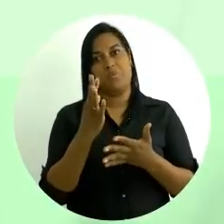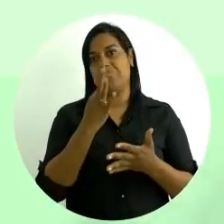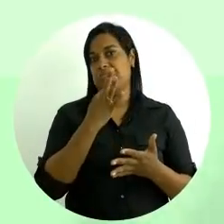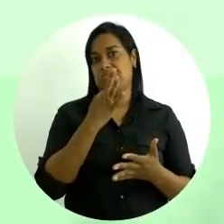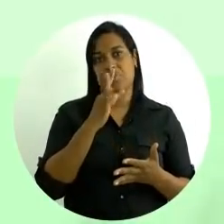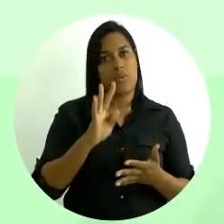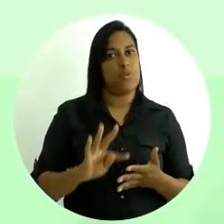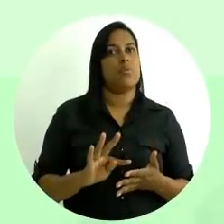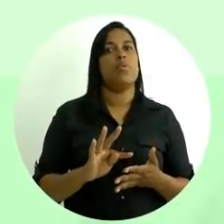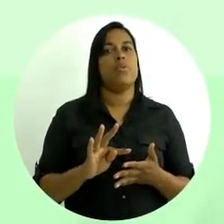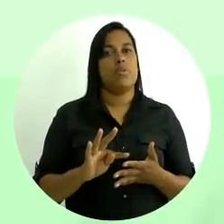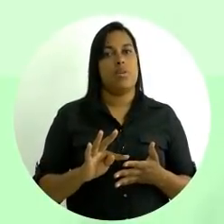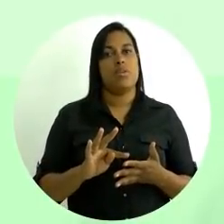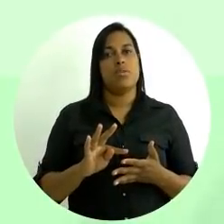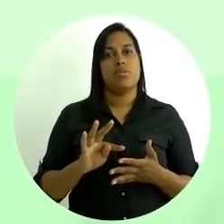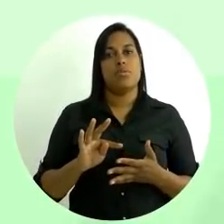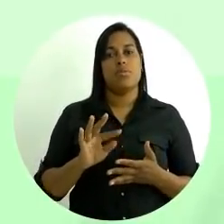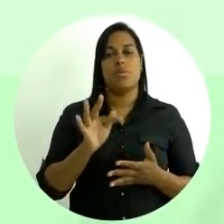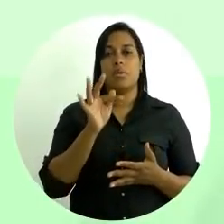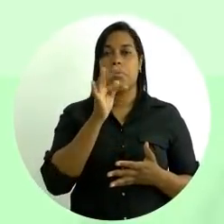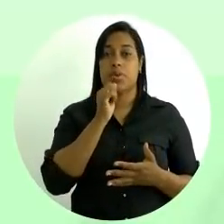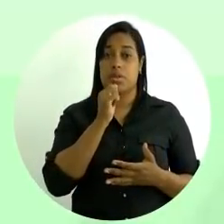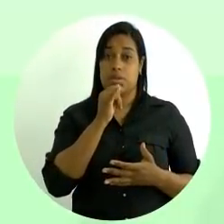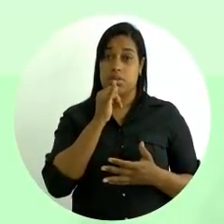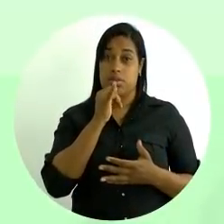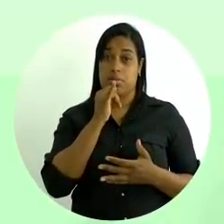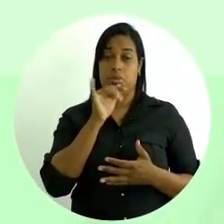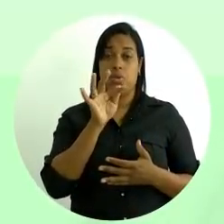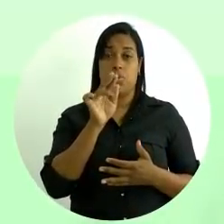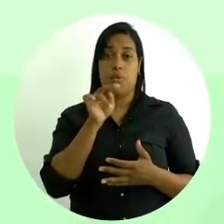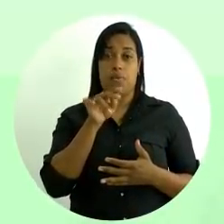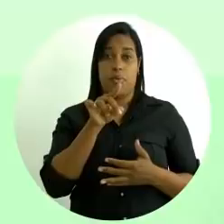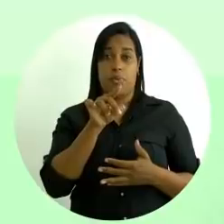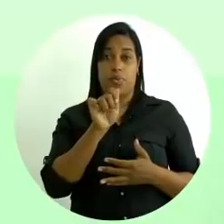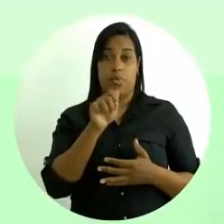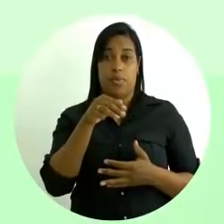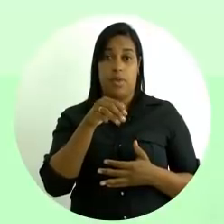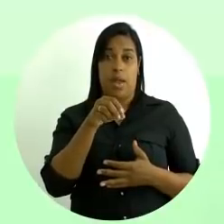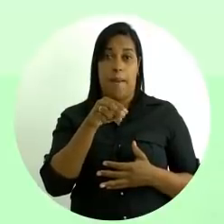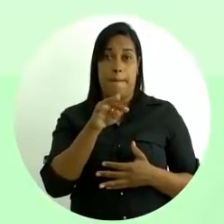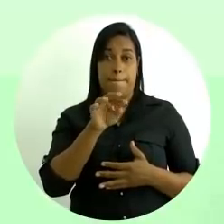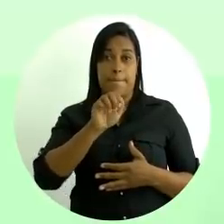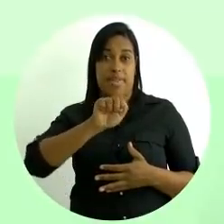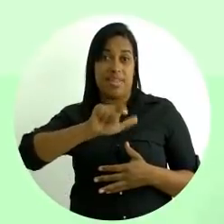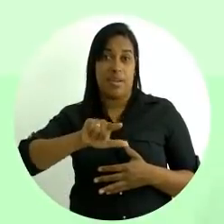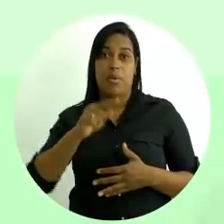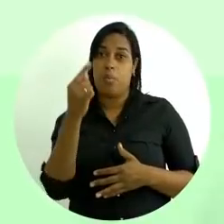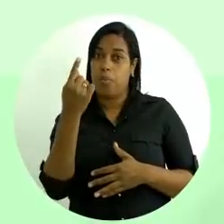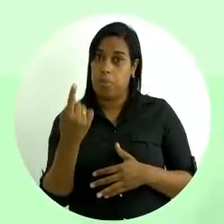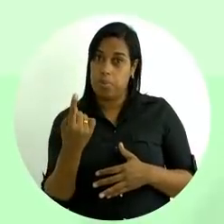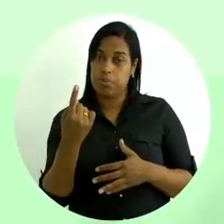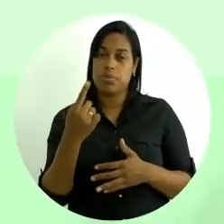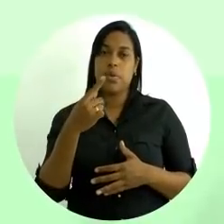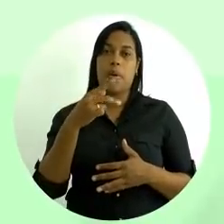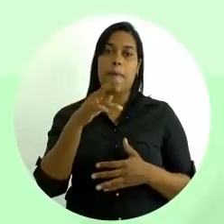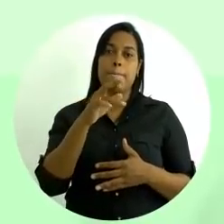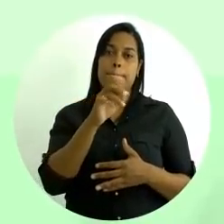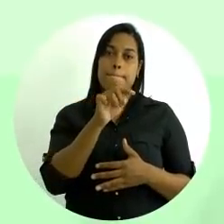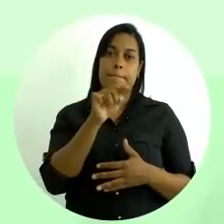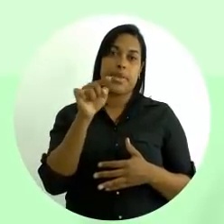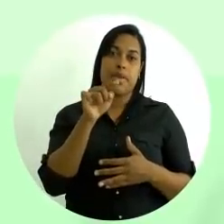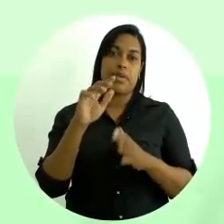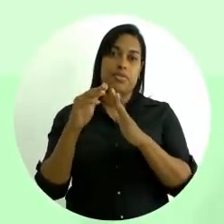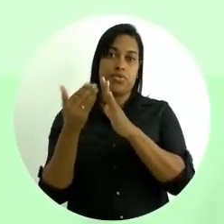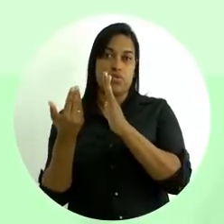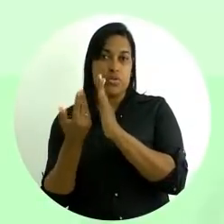que não conhecem, Fundamental 1, ensino fundamental 1, então vai da pré-escola até a antiga 4ª série. Hoje